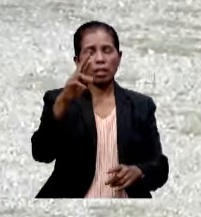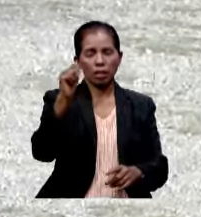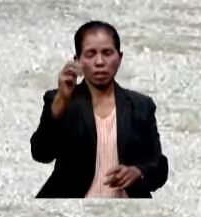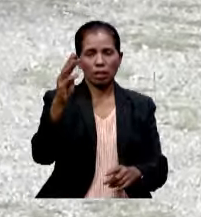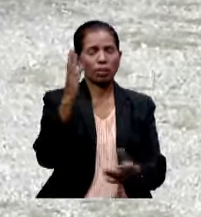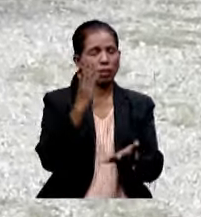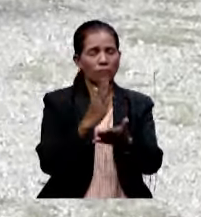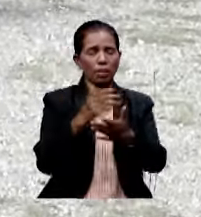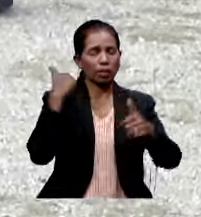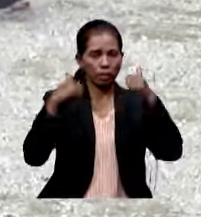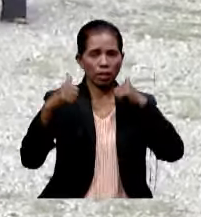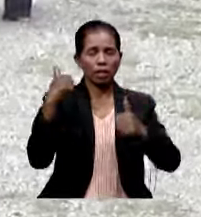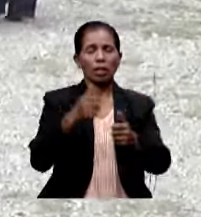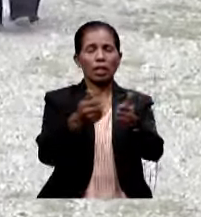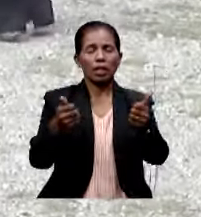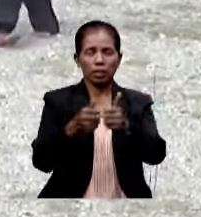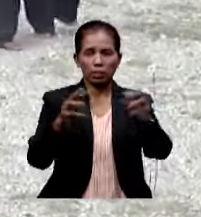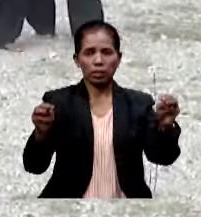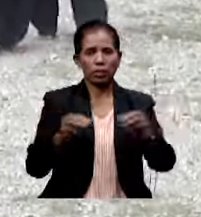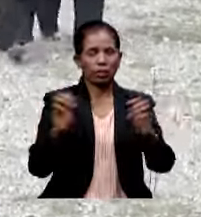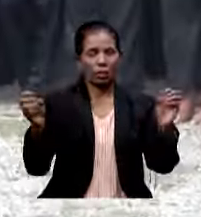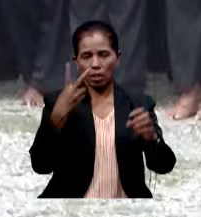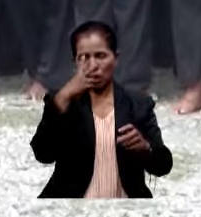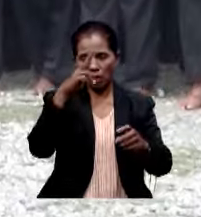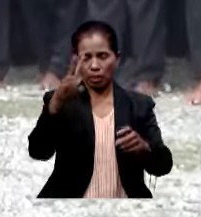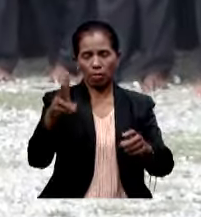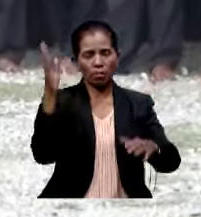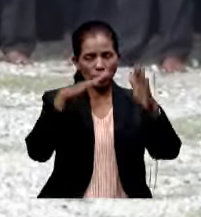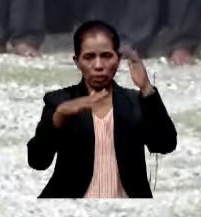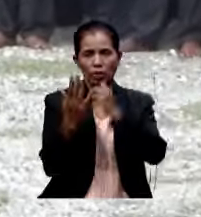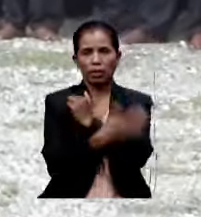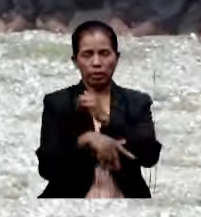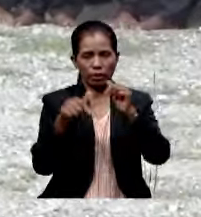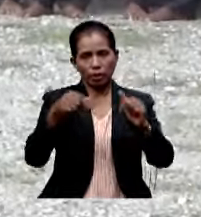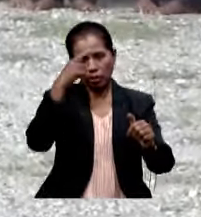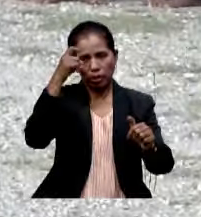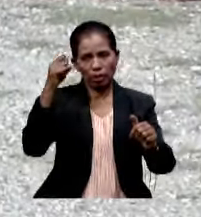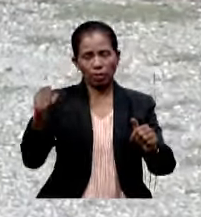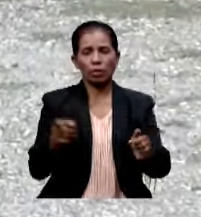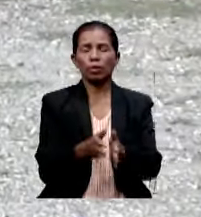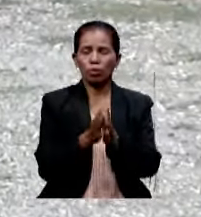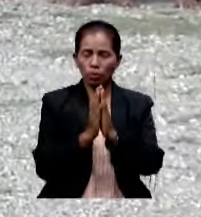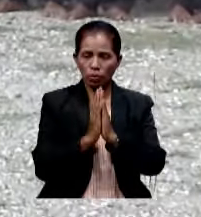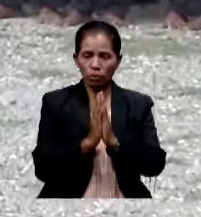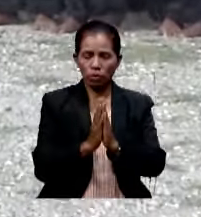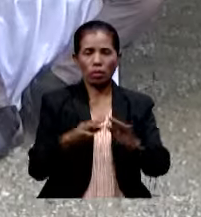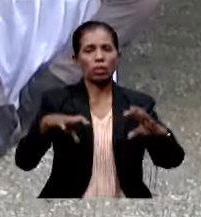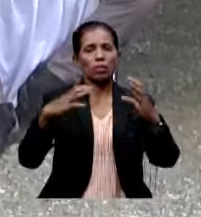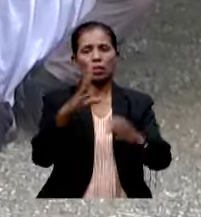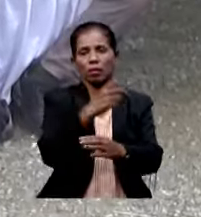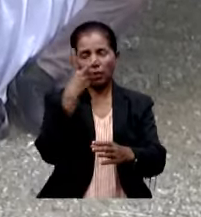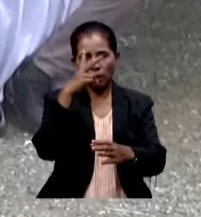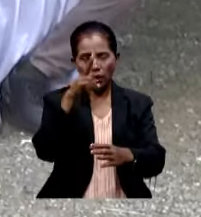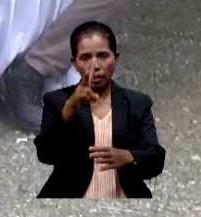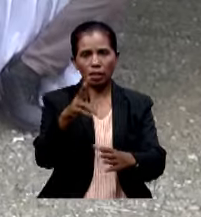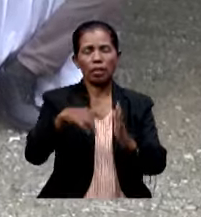suspende atividade arte marcial lao solução ba resolve problema ihrelaran. Tampane mandati husu Comissão atu cria regulamento